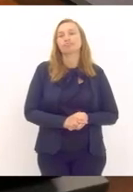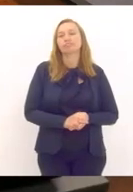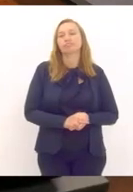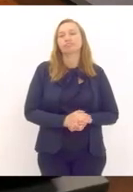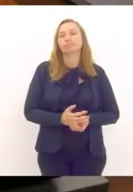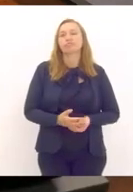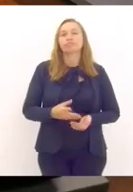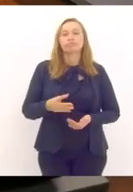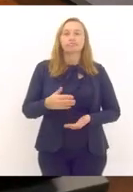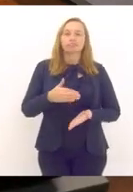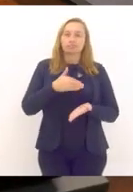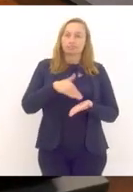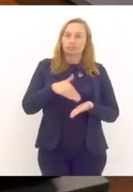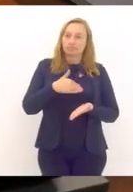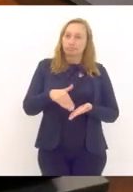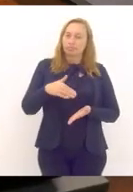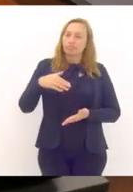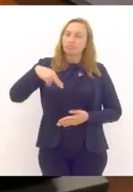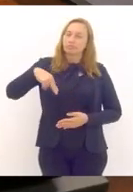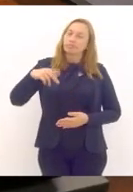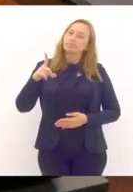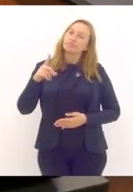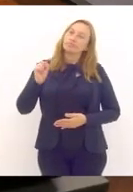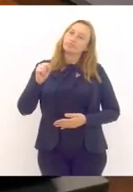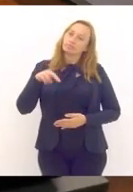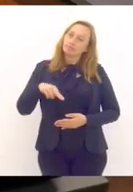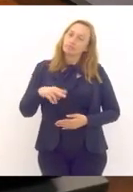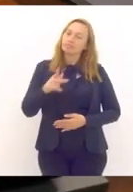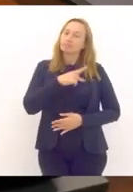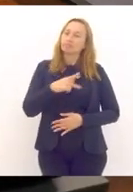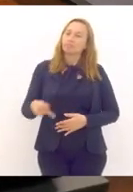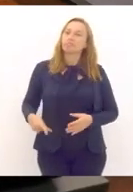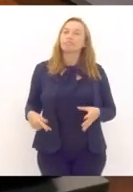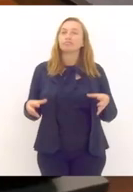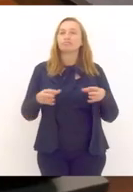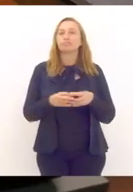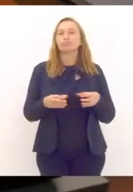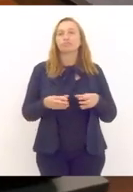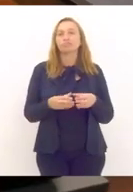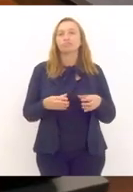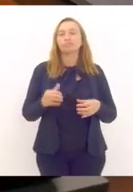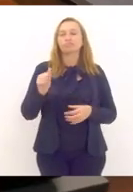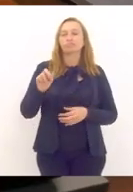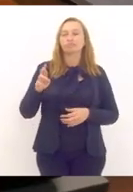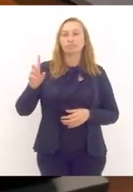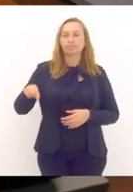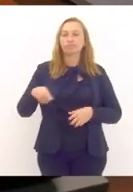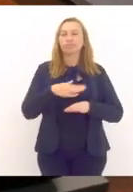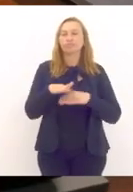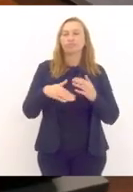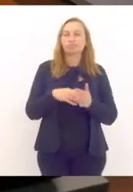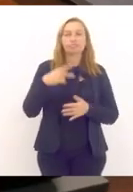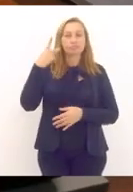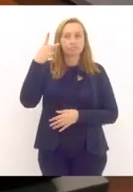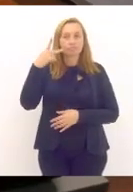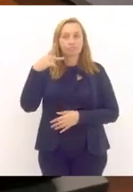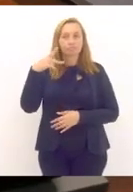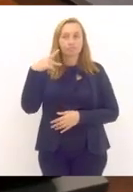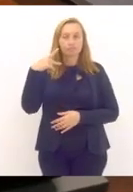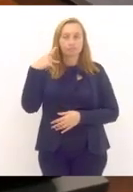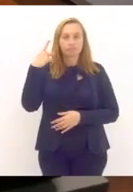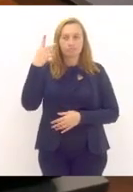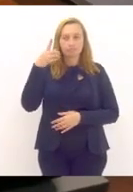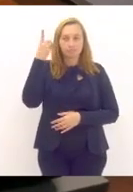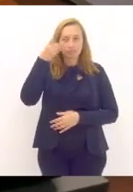o secretário Nelson Rocha, nosso presidente da comissão André Correia, e todos os deputados, todos os presentes aqui. Eu vou ser